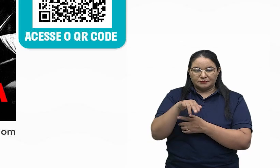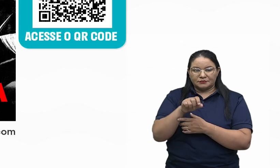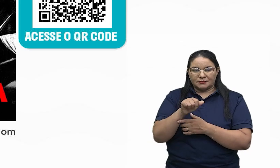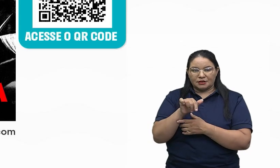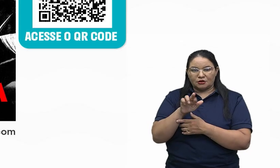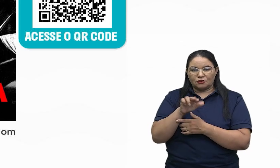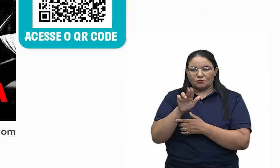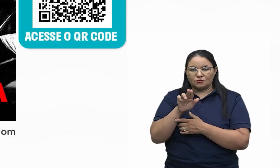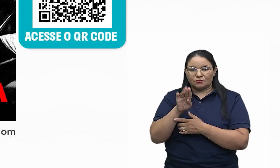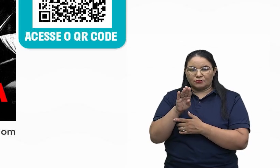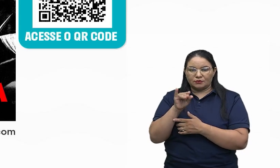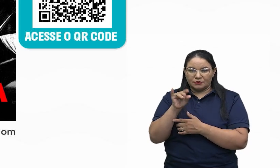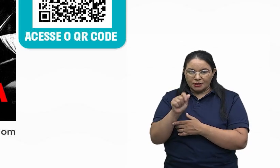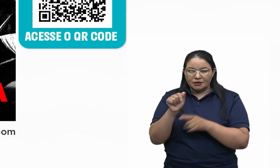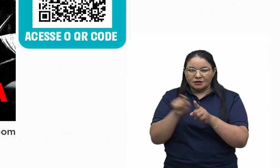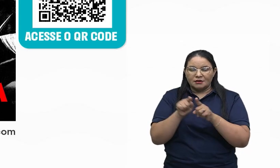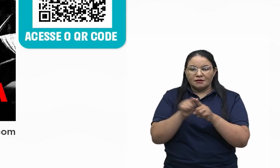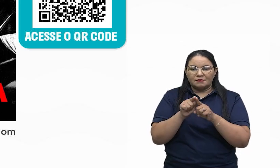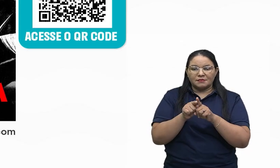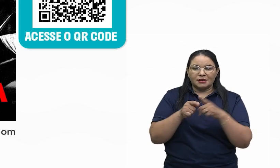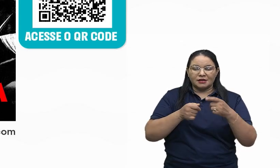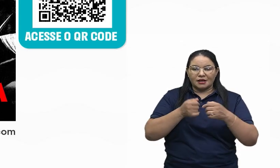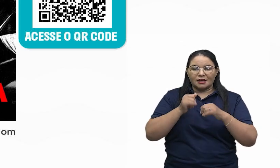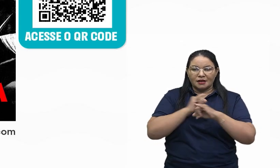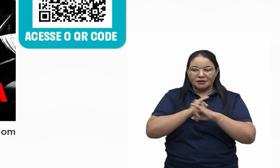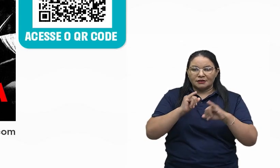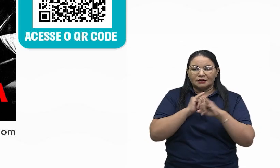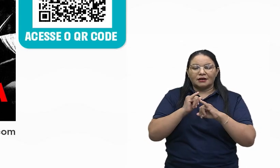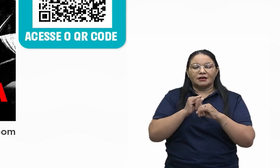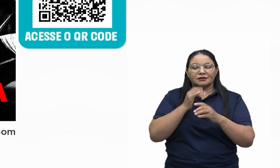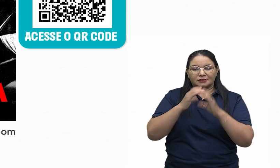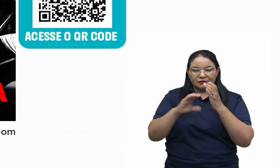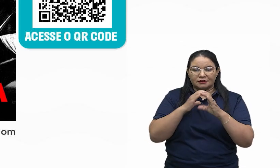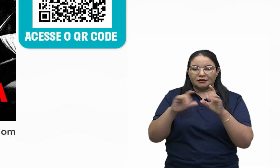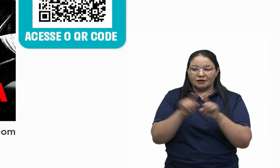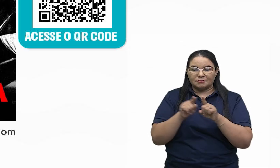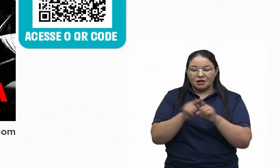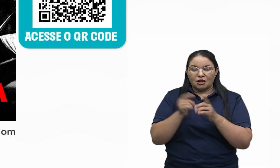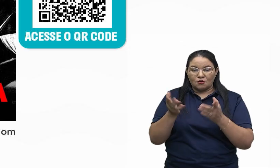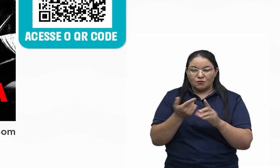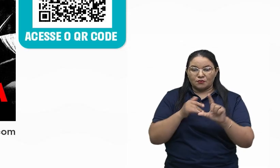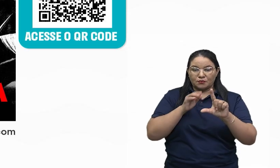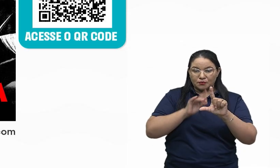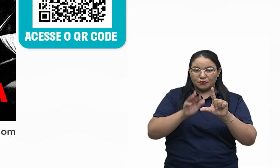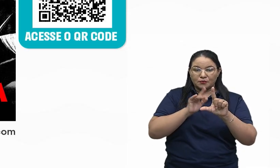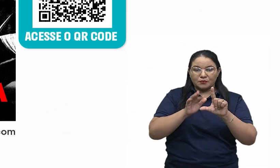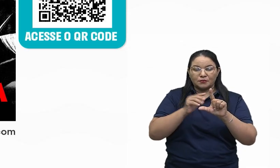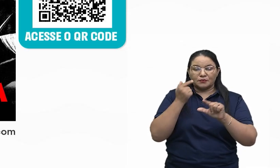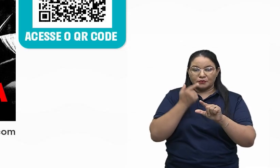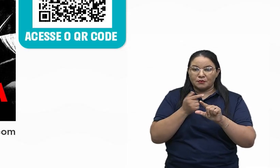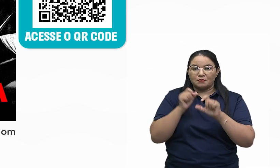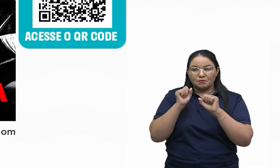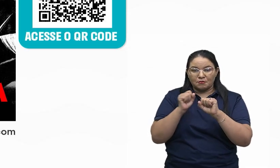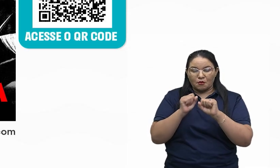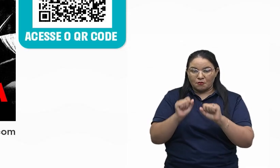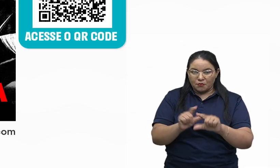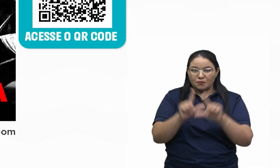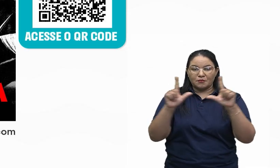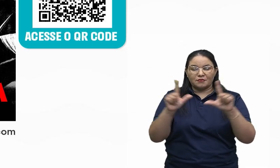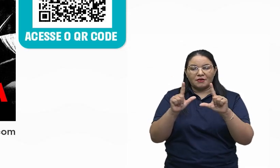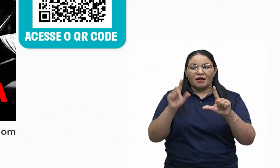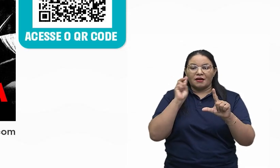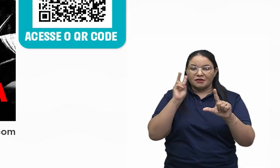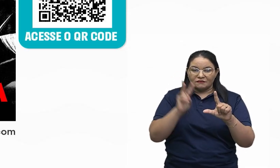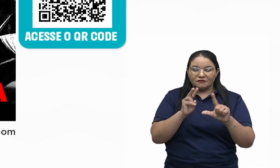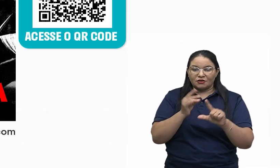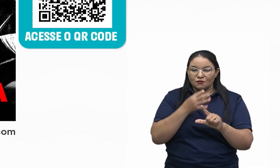lado de outros cantores indígenas. E eu deixo aqui o QR Code para vocês conseguirem acessar a música, né? É uma música